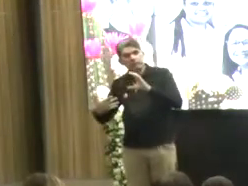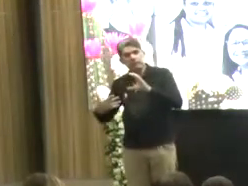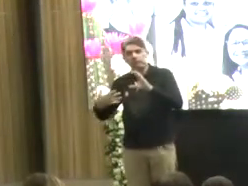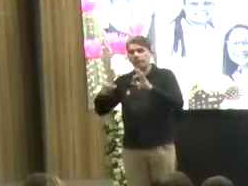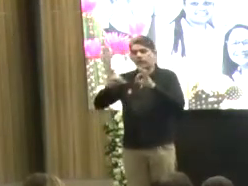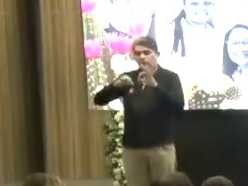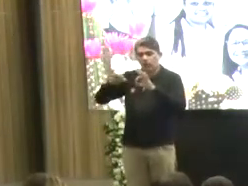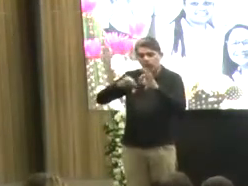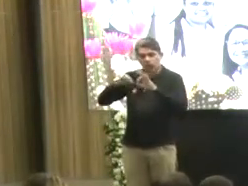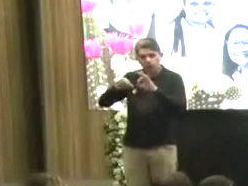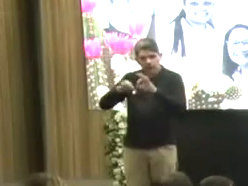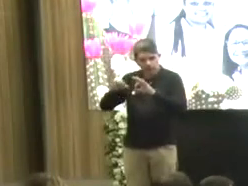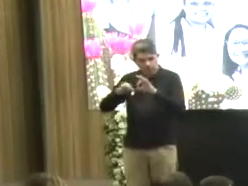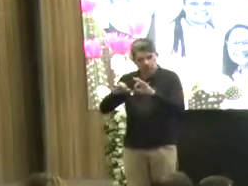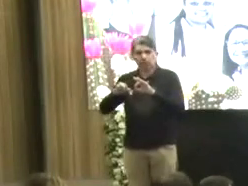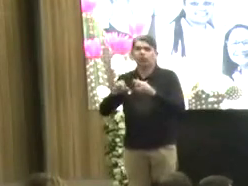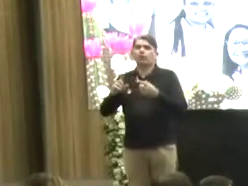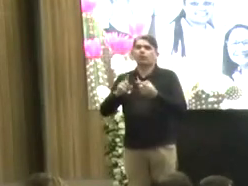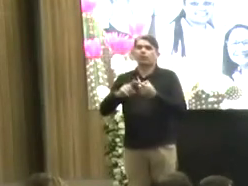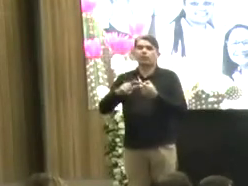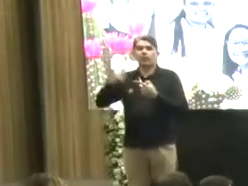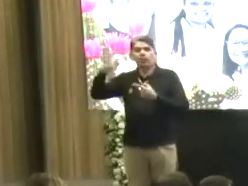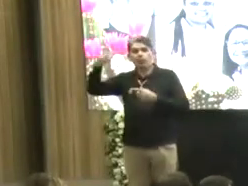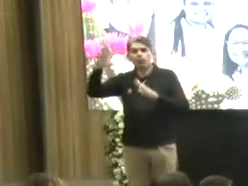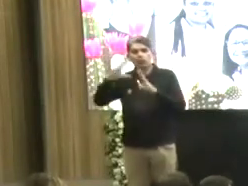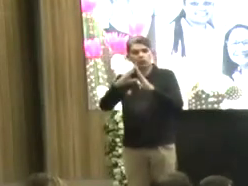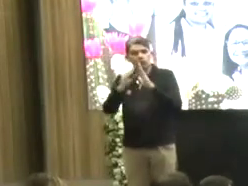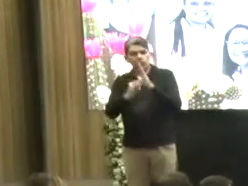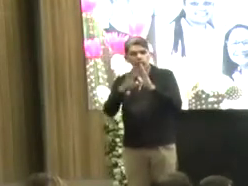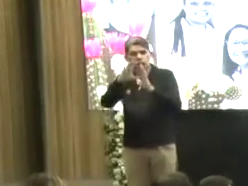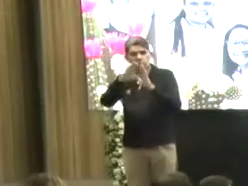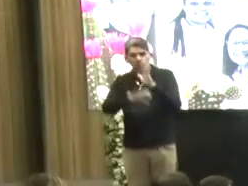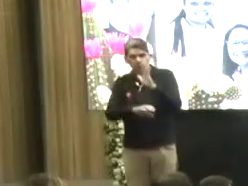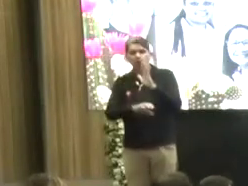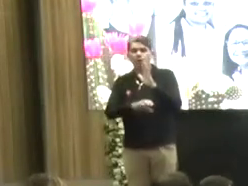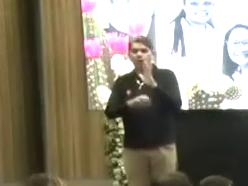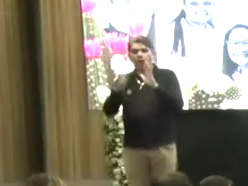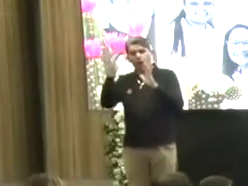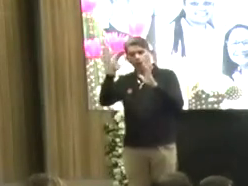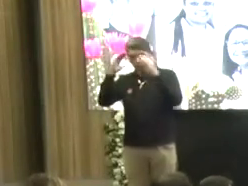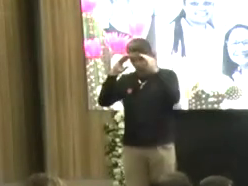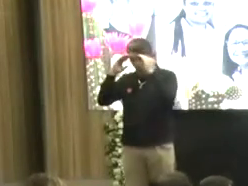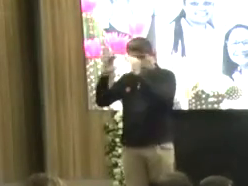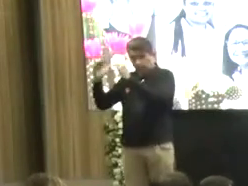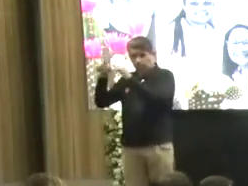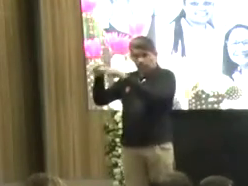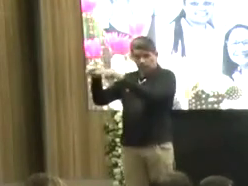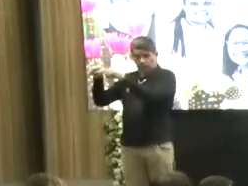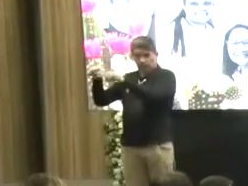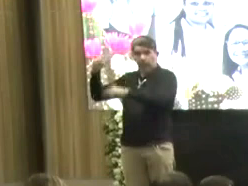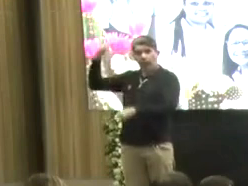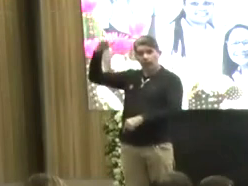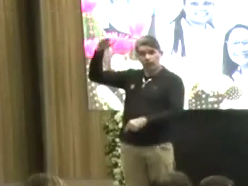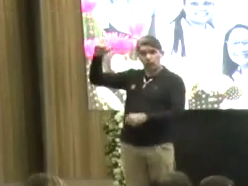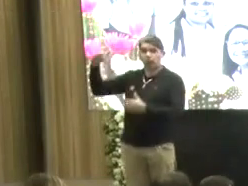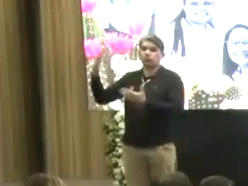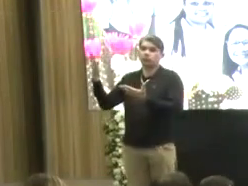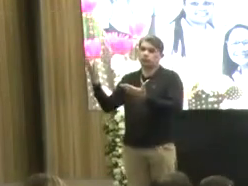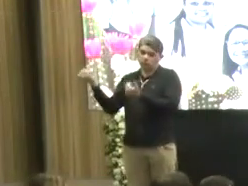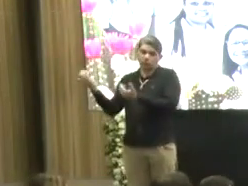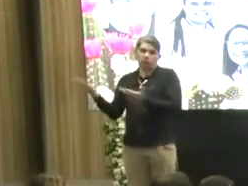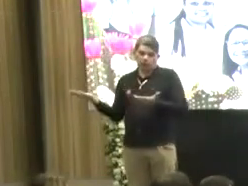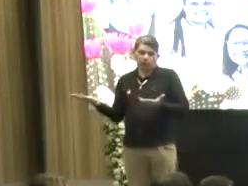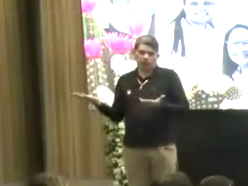organização e outros conteúdos curriculares para satisfazer as necessidades de aprendizagem. Mas, como eu já falei demais,